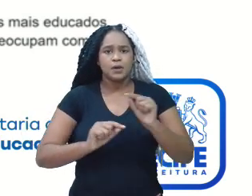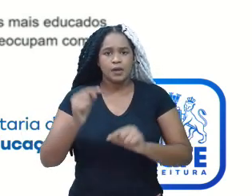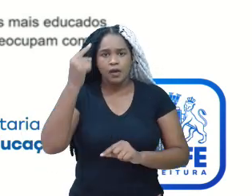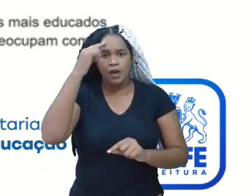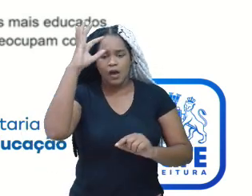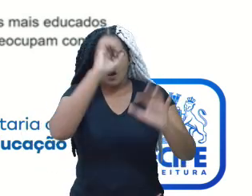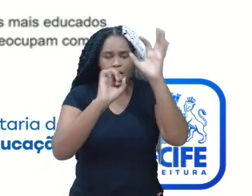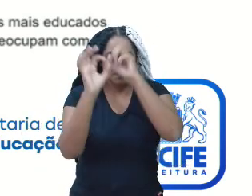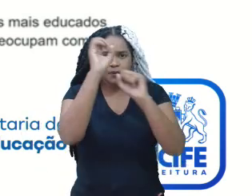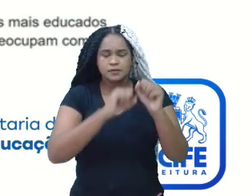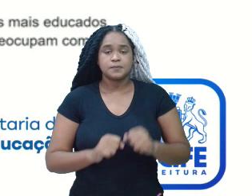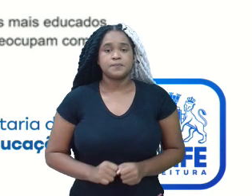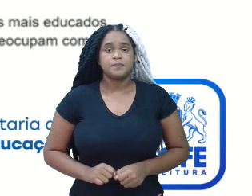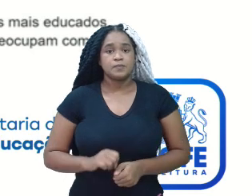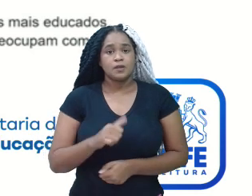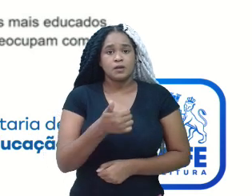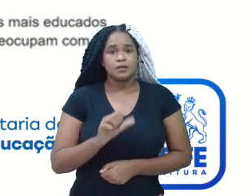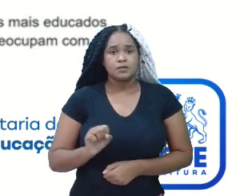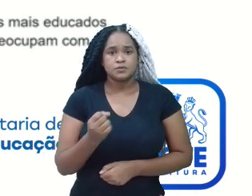aprendizagem. Com